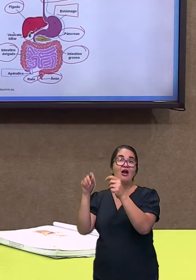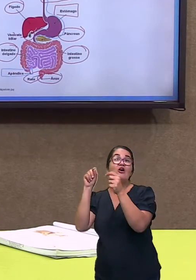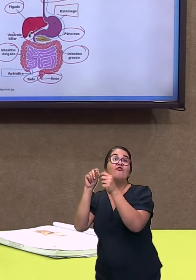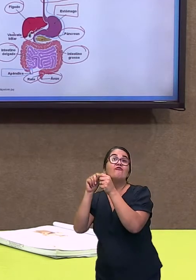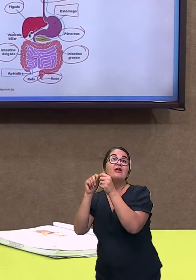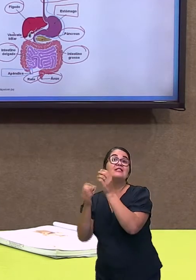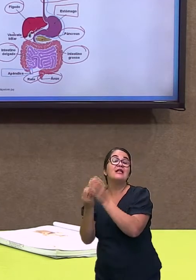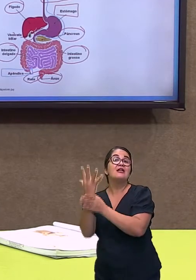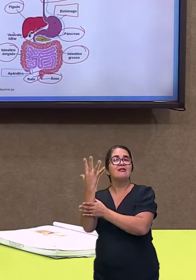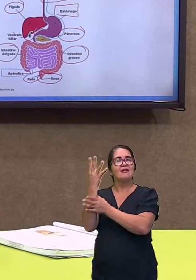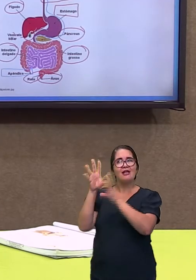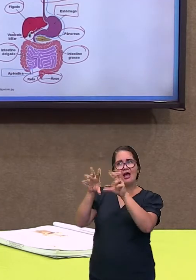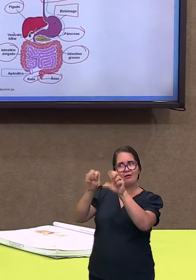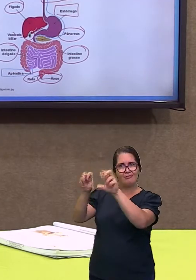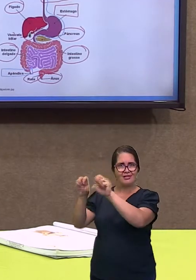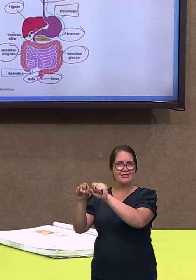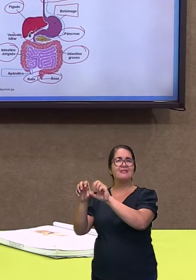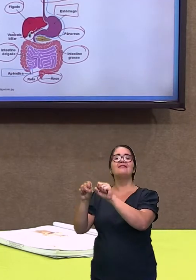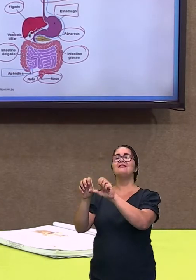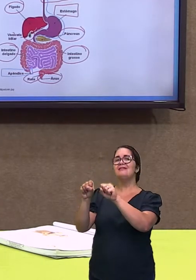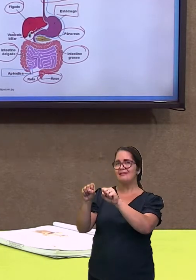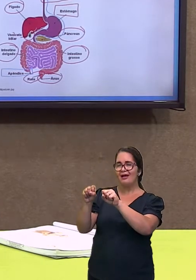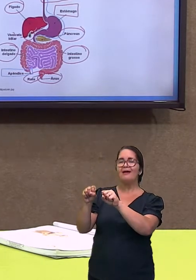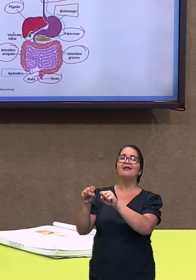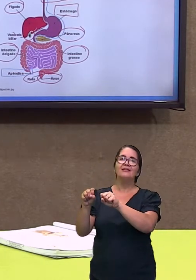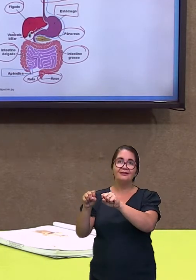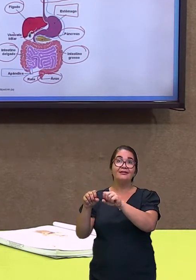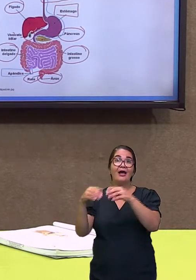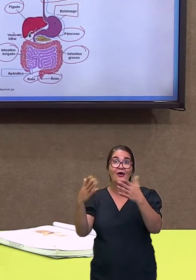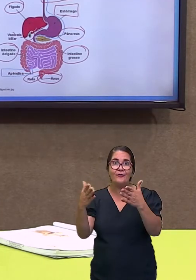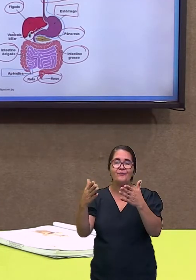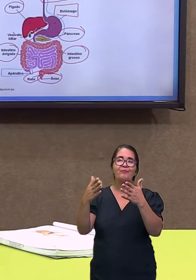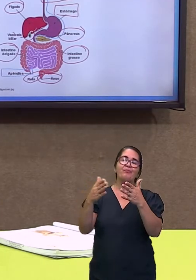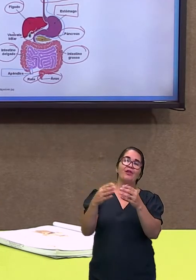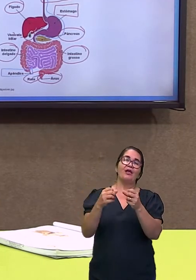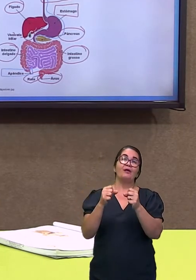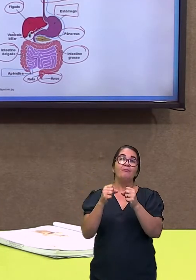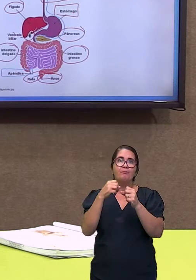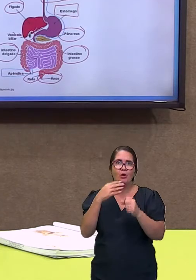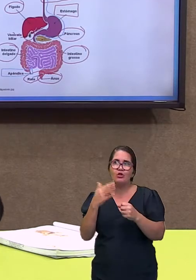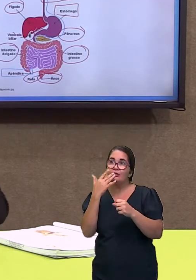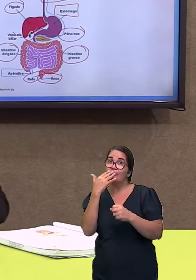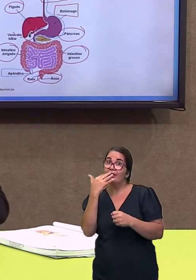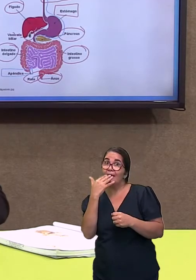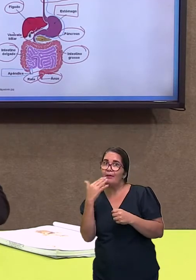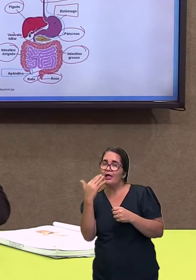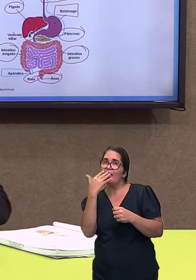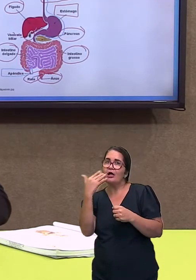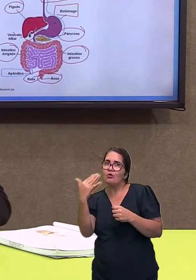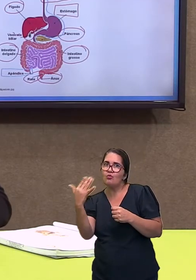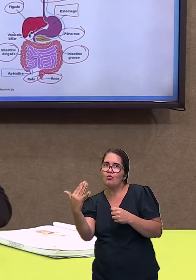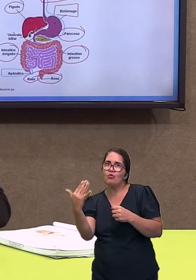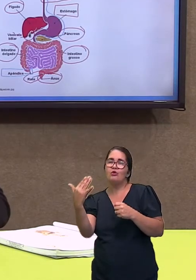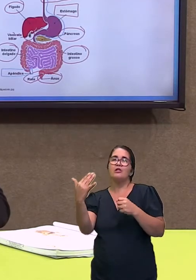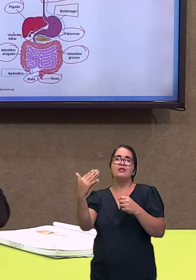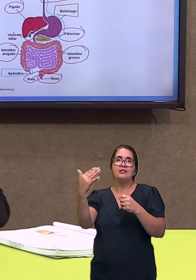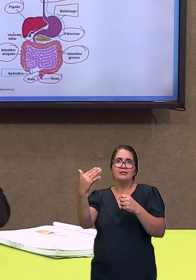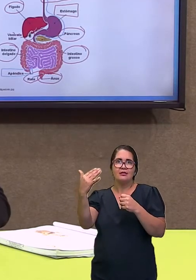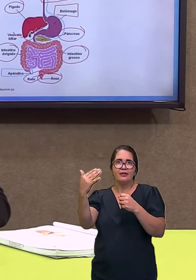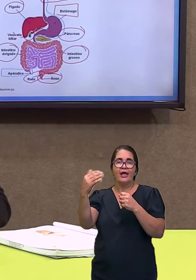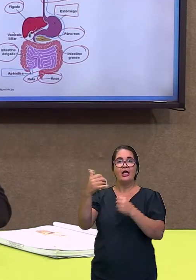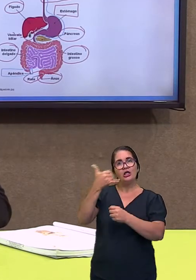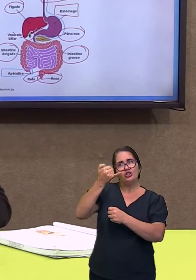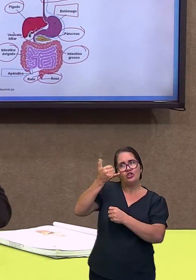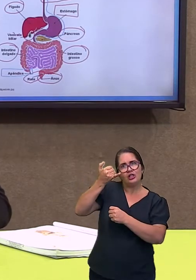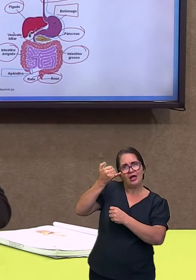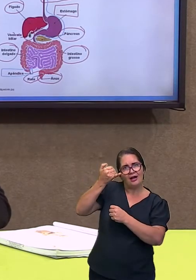que consegue pintar a massinha caseira com tinta de caneta, tá? E aí fazer